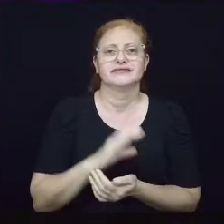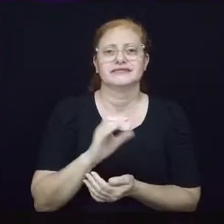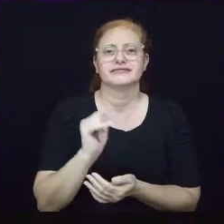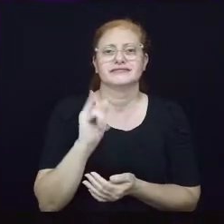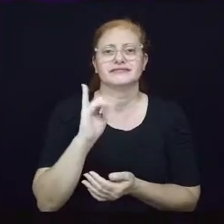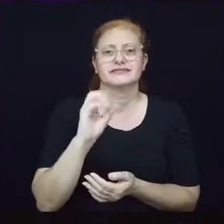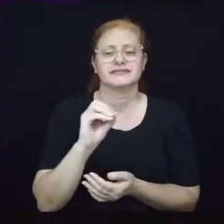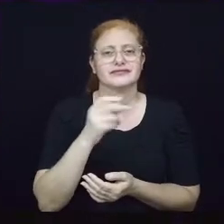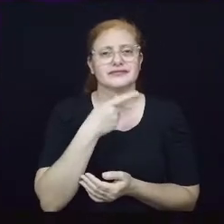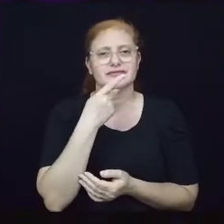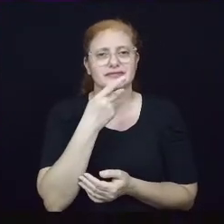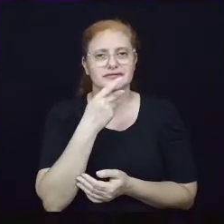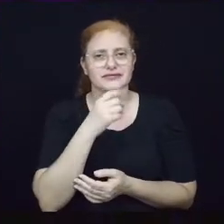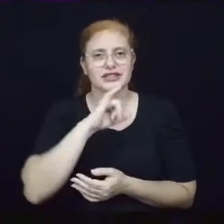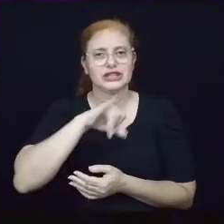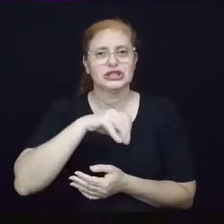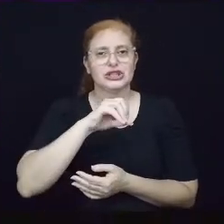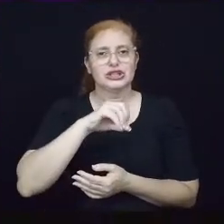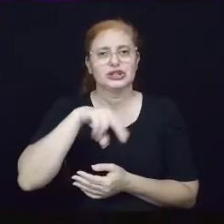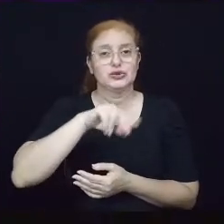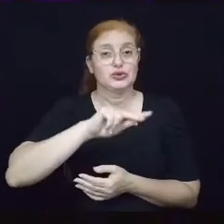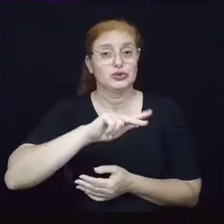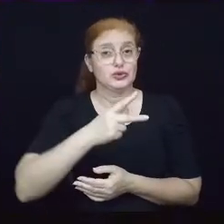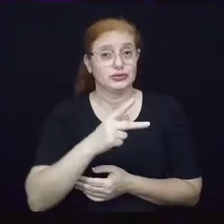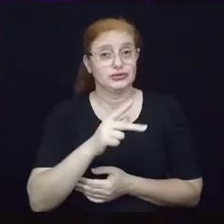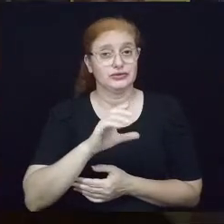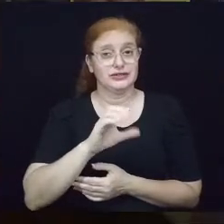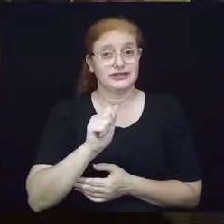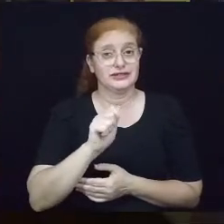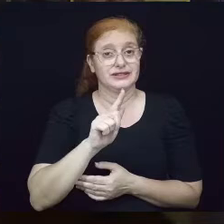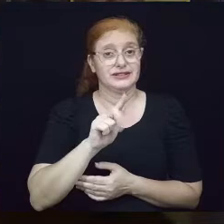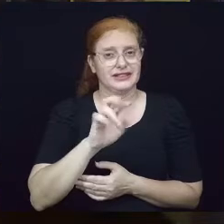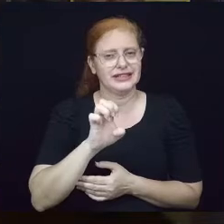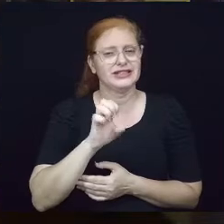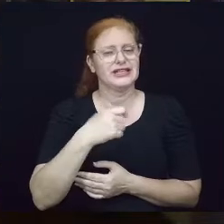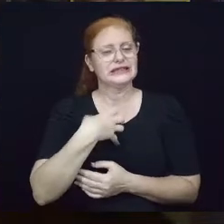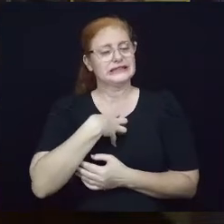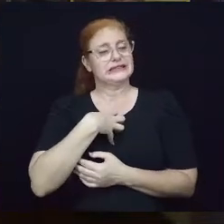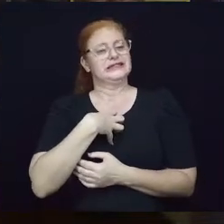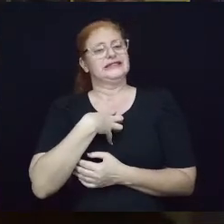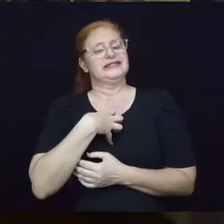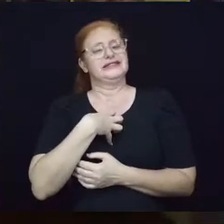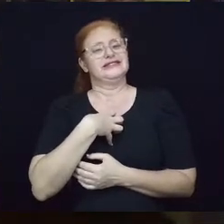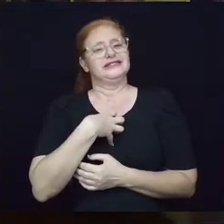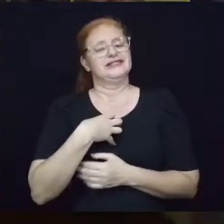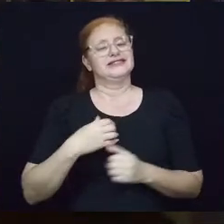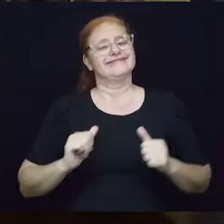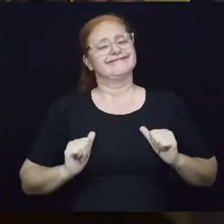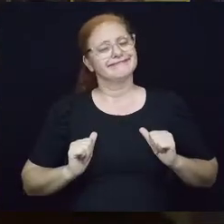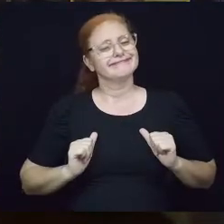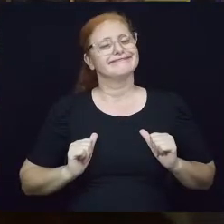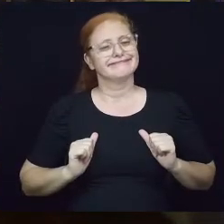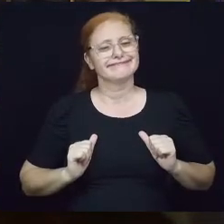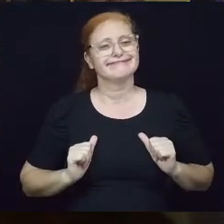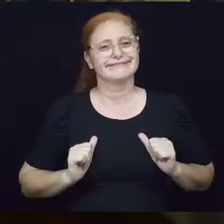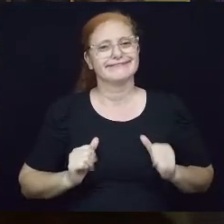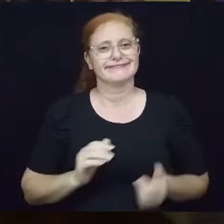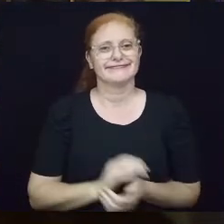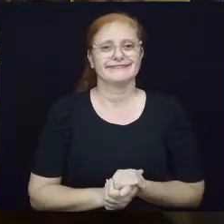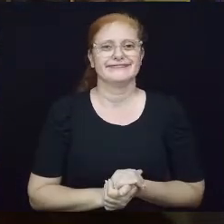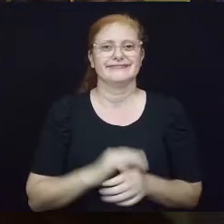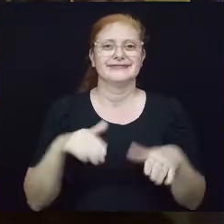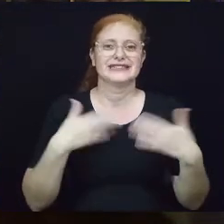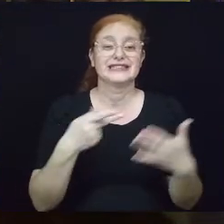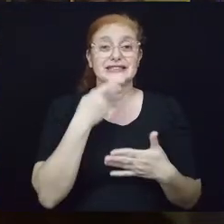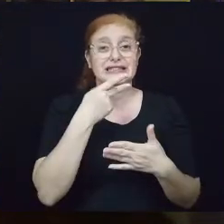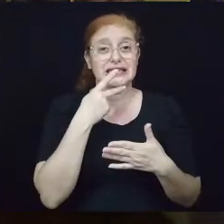Caio mencionou o John Cage. E aí eu me senti em casa. Então,